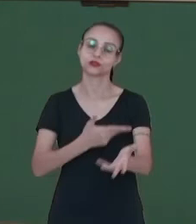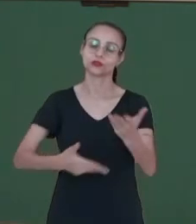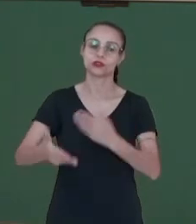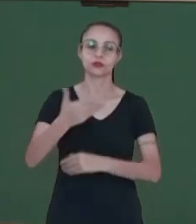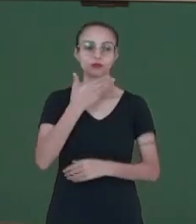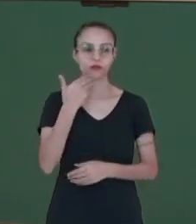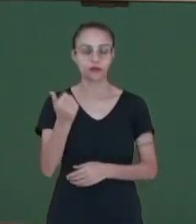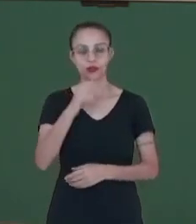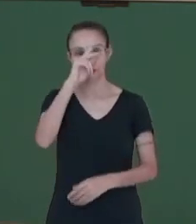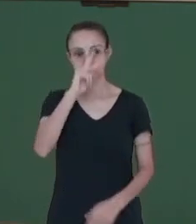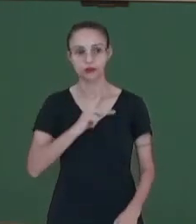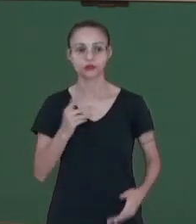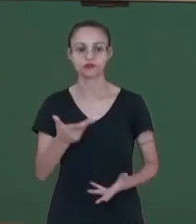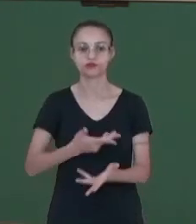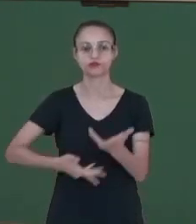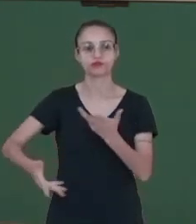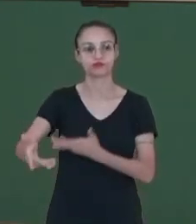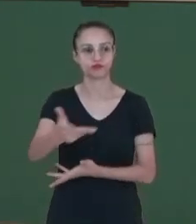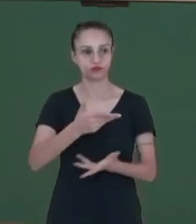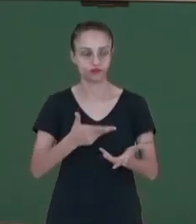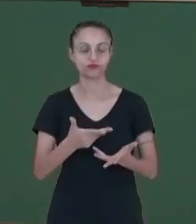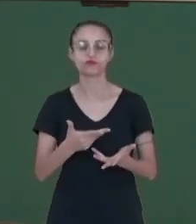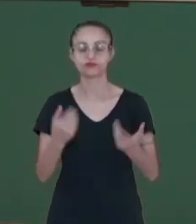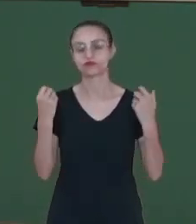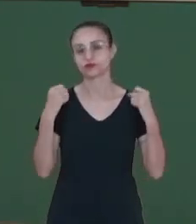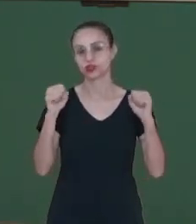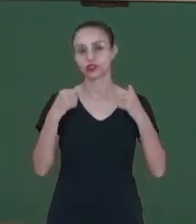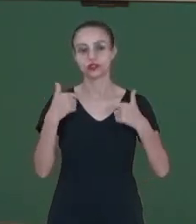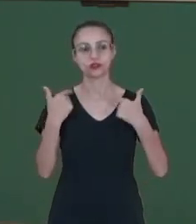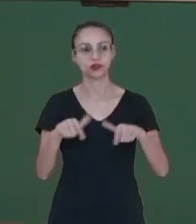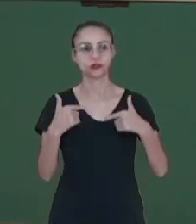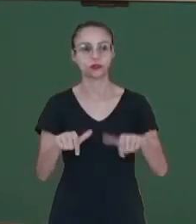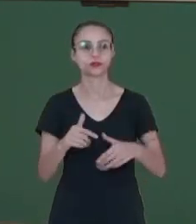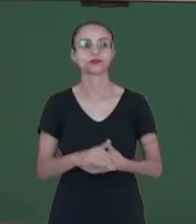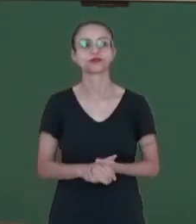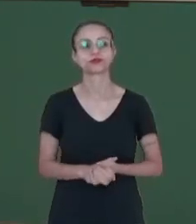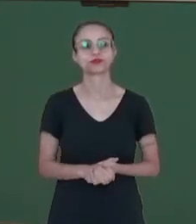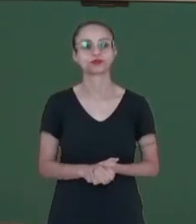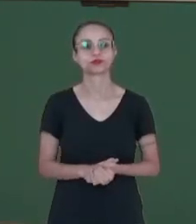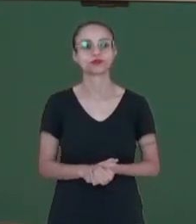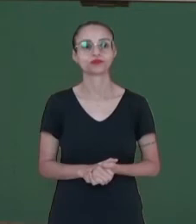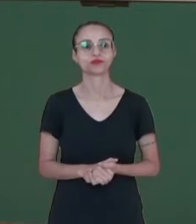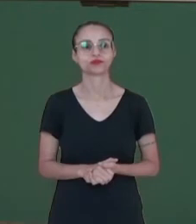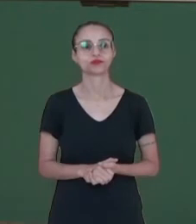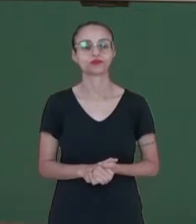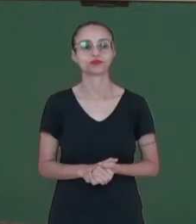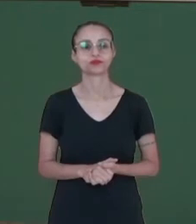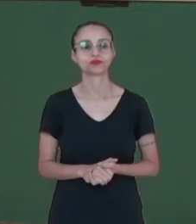os outros, com o meio e consigo mesmo, fazendo a ginástica laboral lá no seu trabalho.